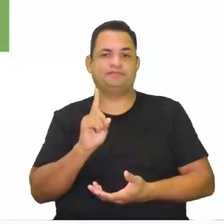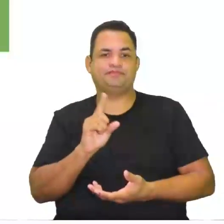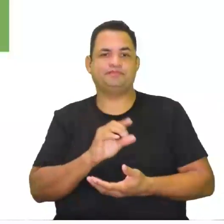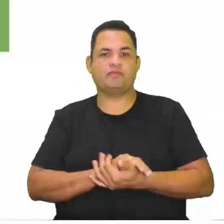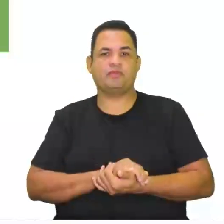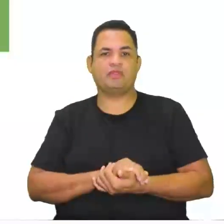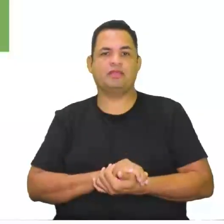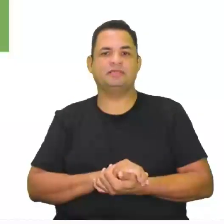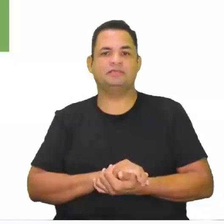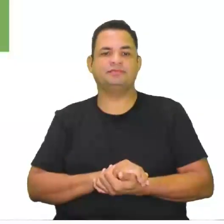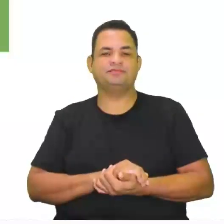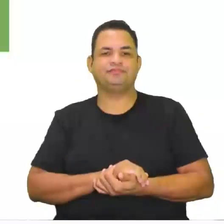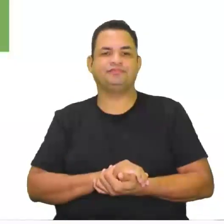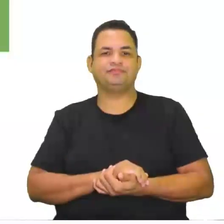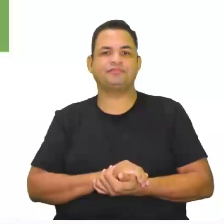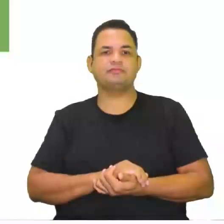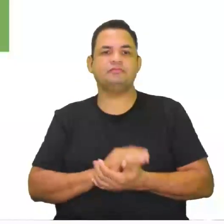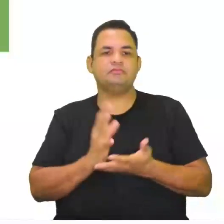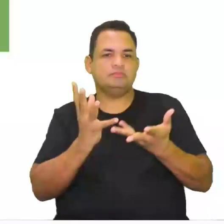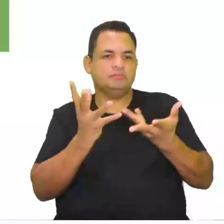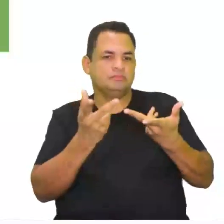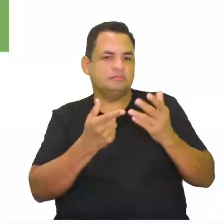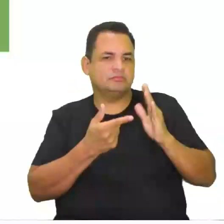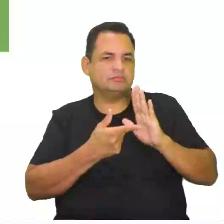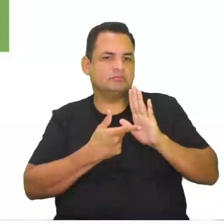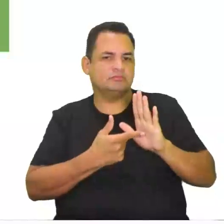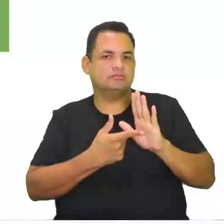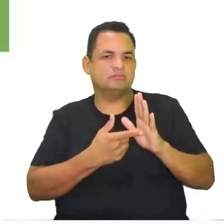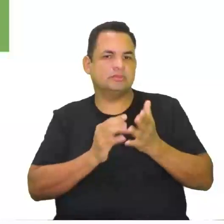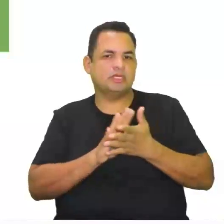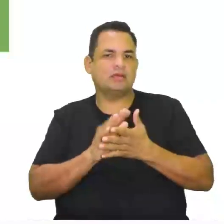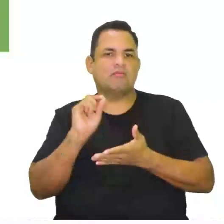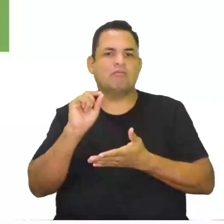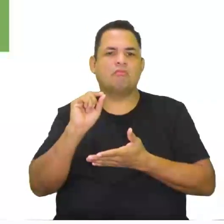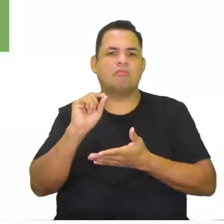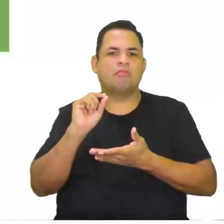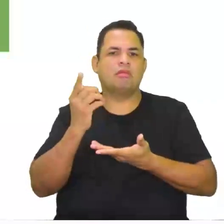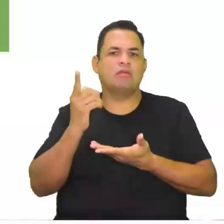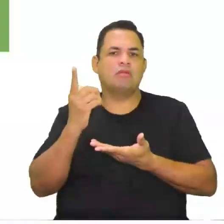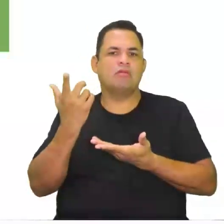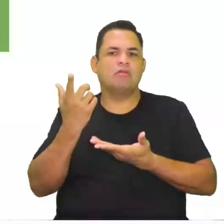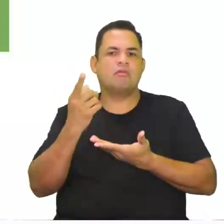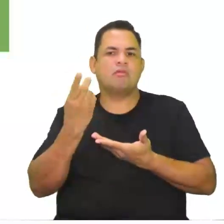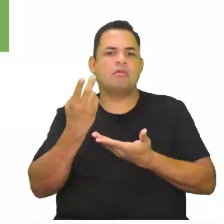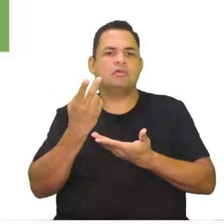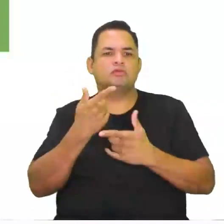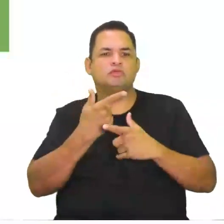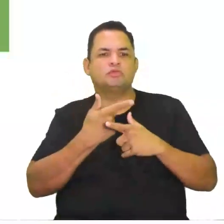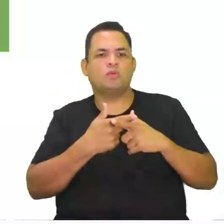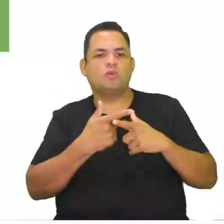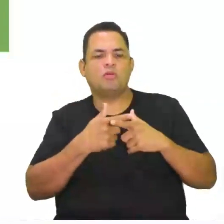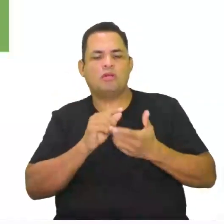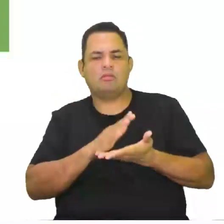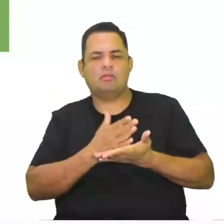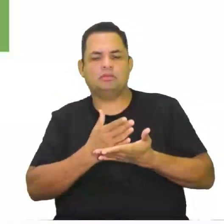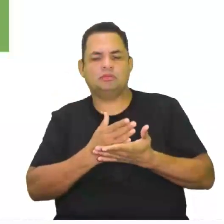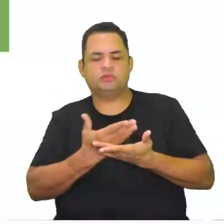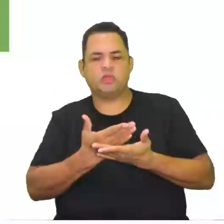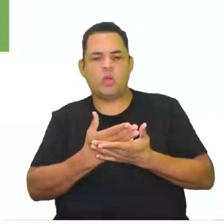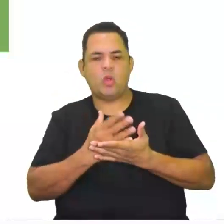Habilidade da aula de hoje: demonstrar os efeitos causados ao meio ambiente pelo efeito